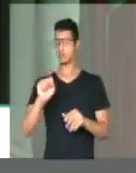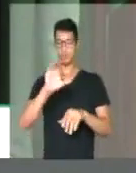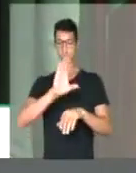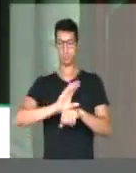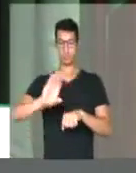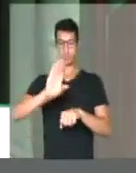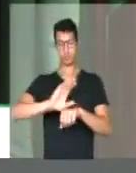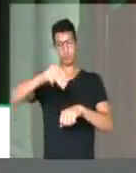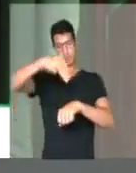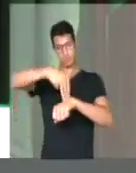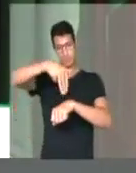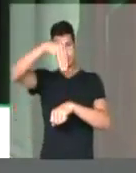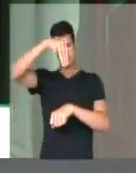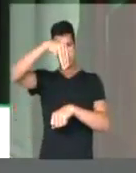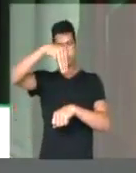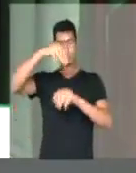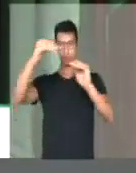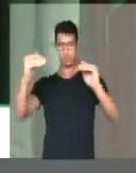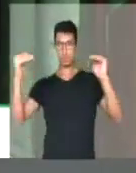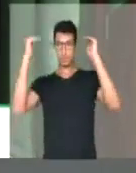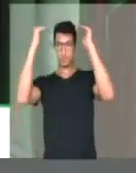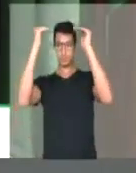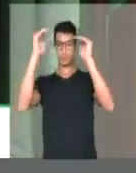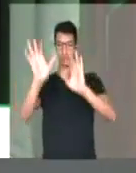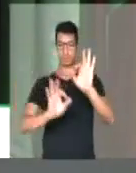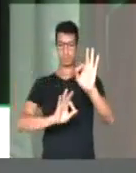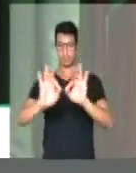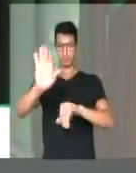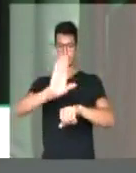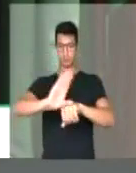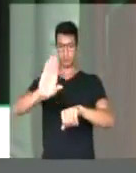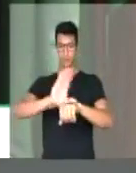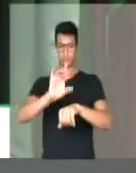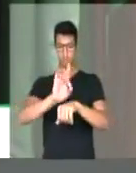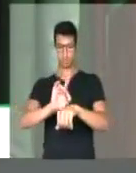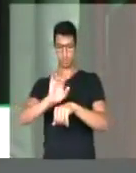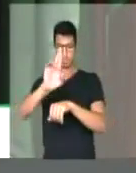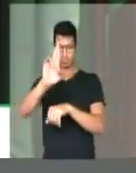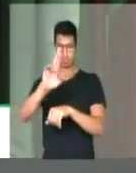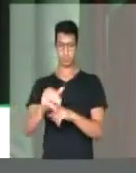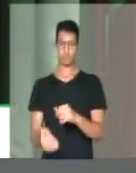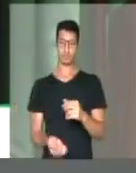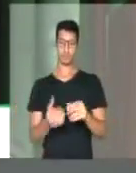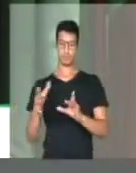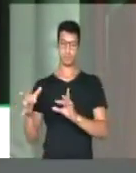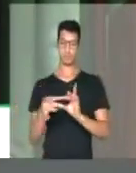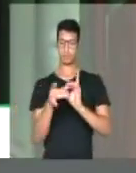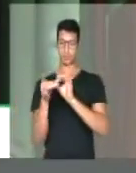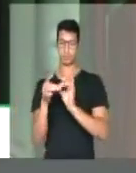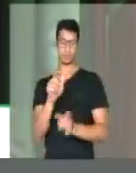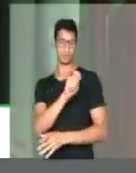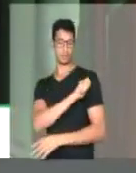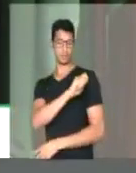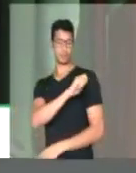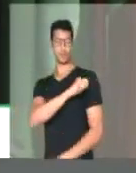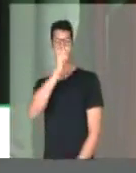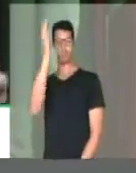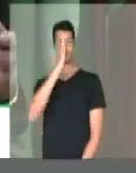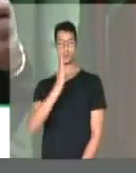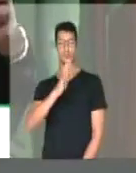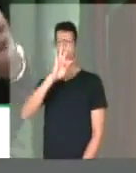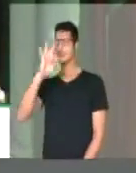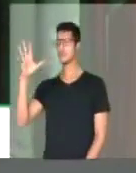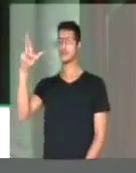8 cursos de mestrado, avançando para organizar os cursos de doutorado, reúne alunos brasileiros